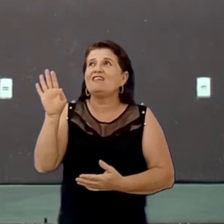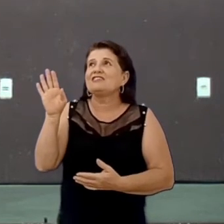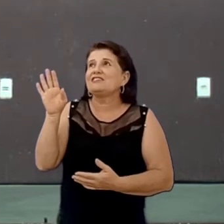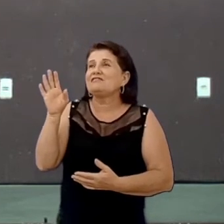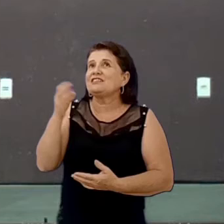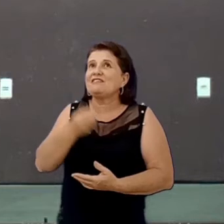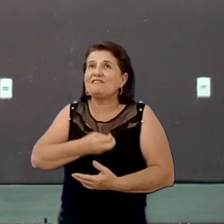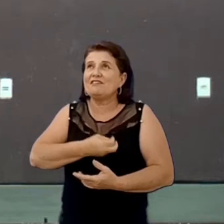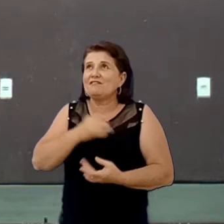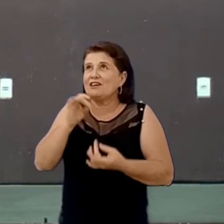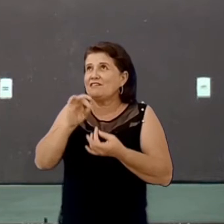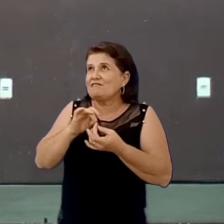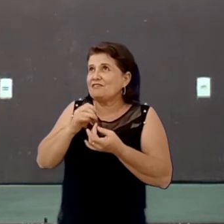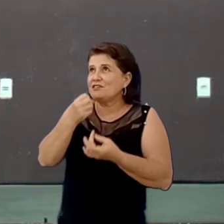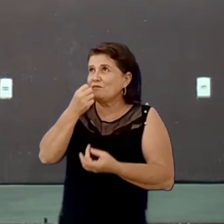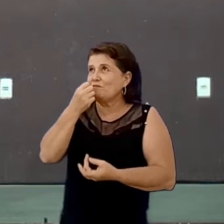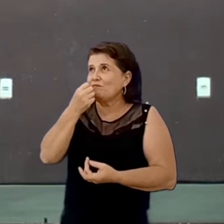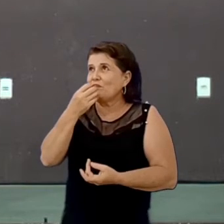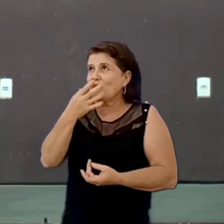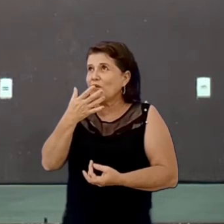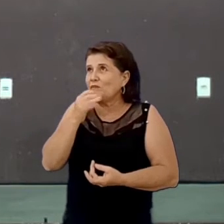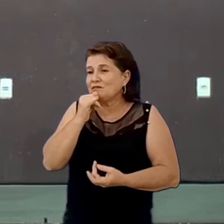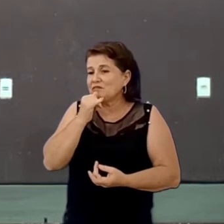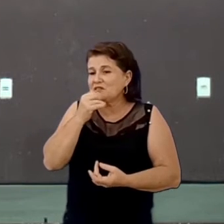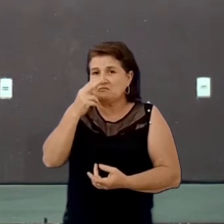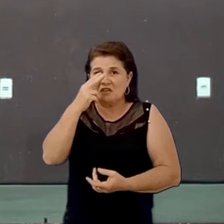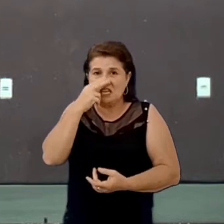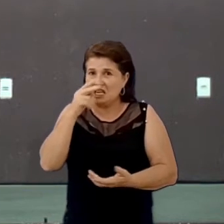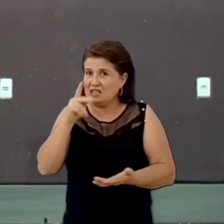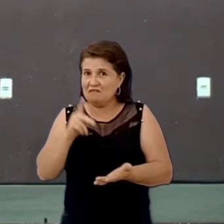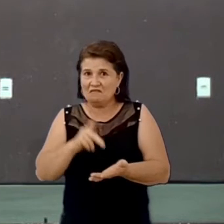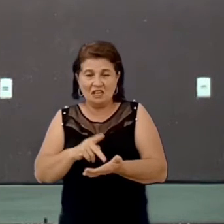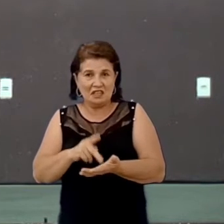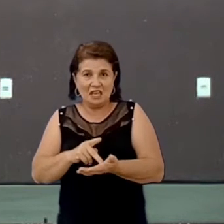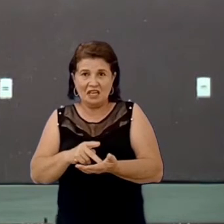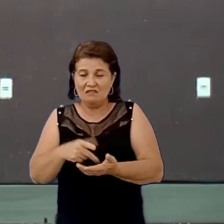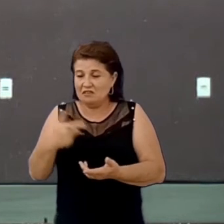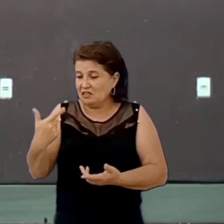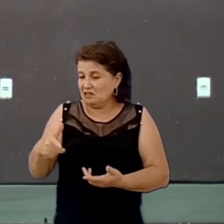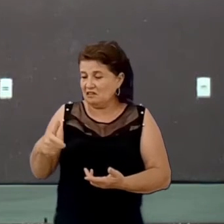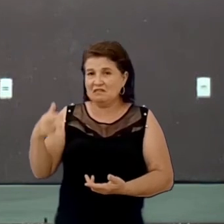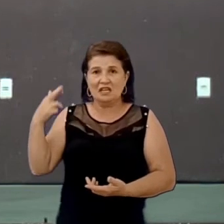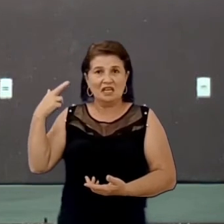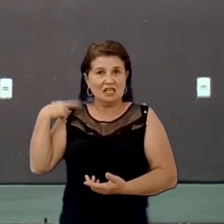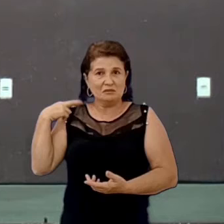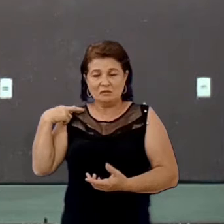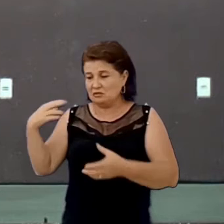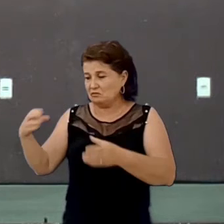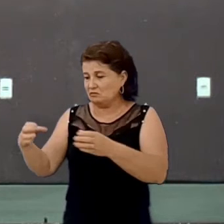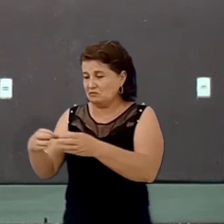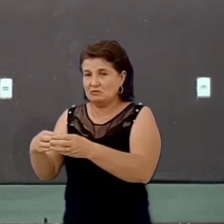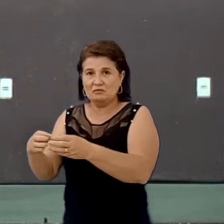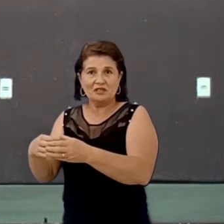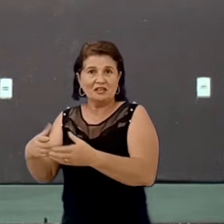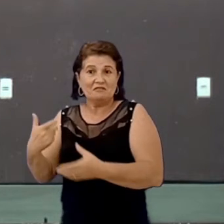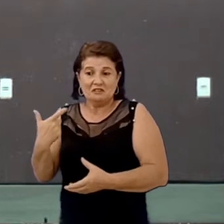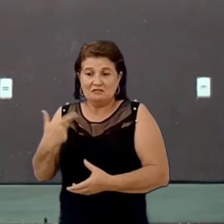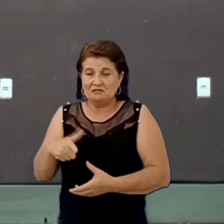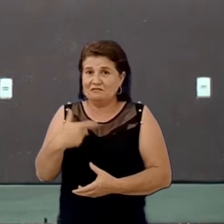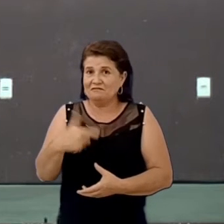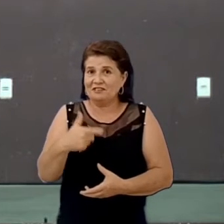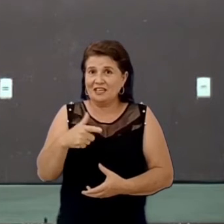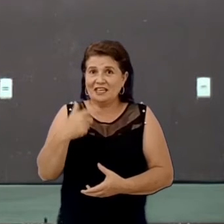espiritual saudável sendo desigrejado, ou até mesmo sem ter uma responsabilidade com a comunidade local, se você